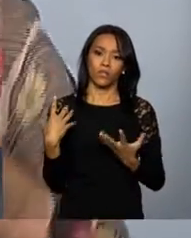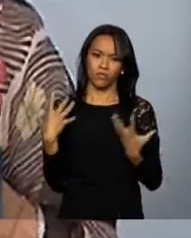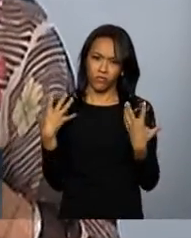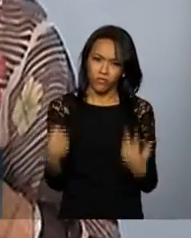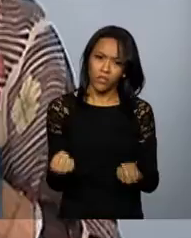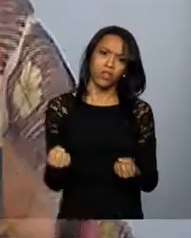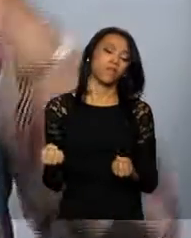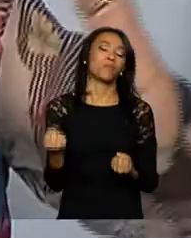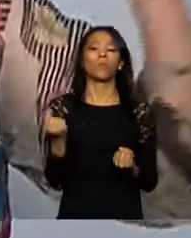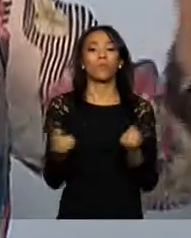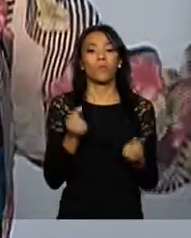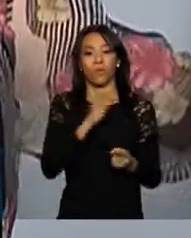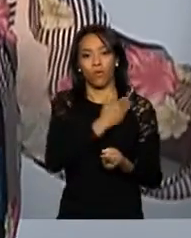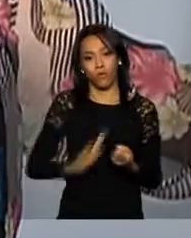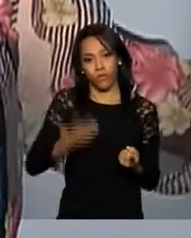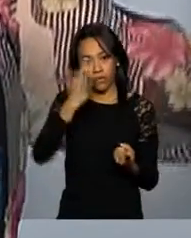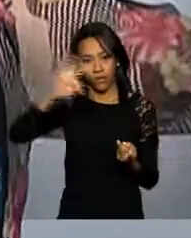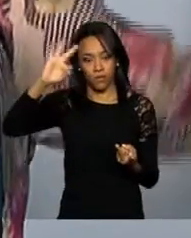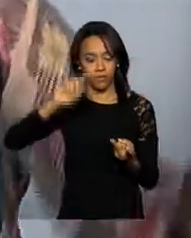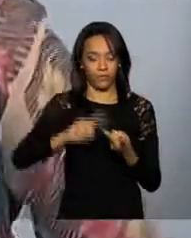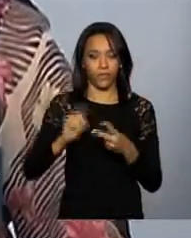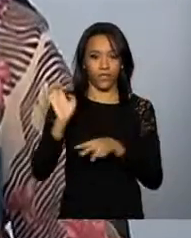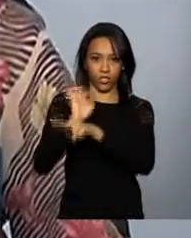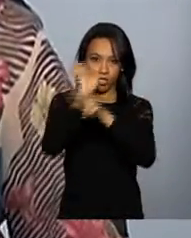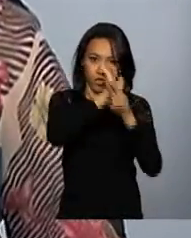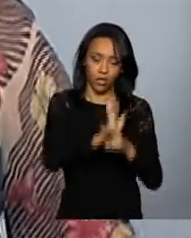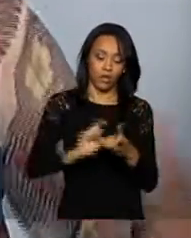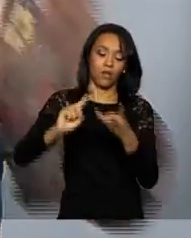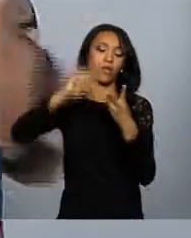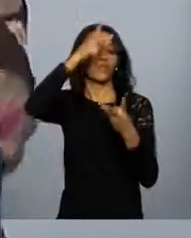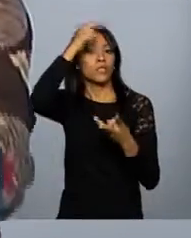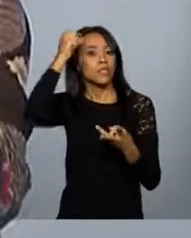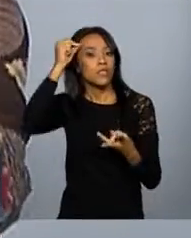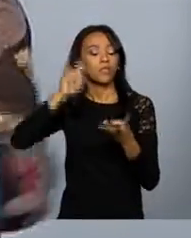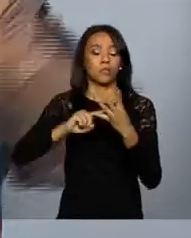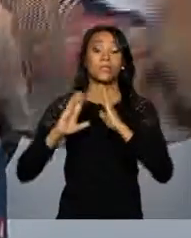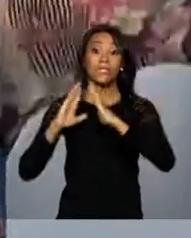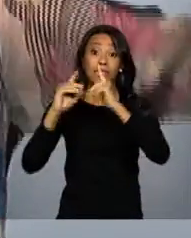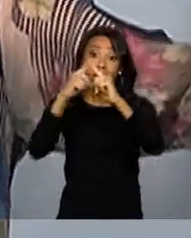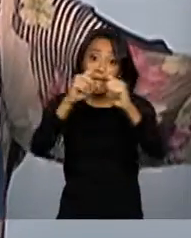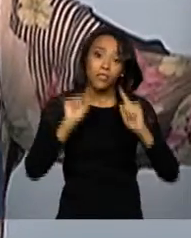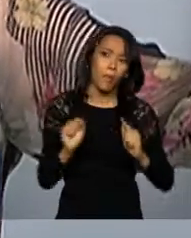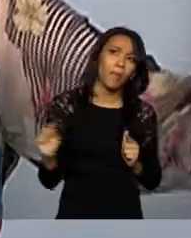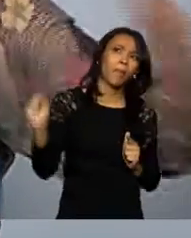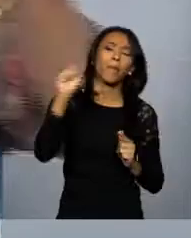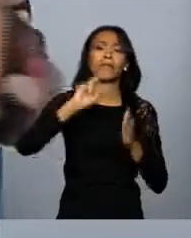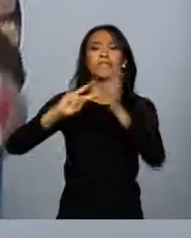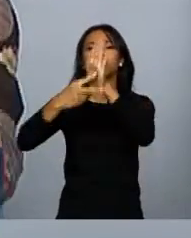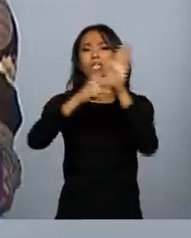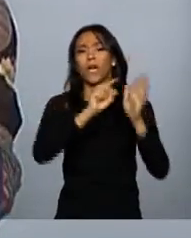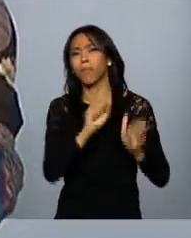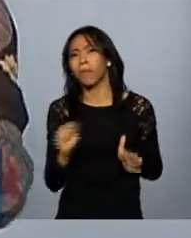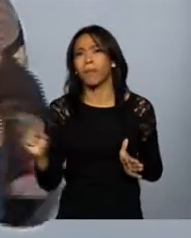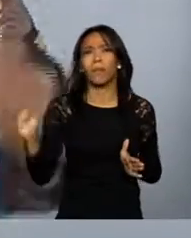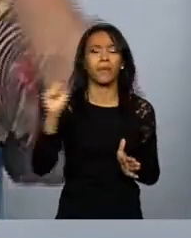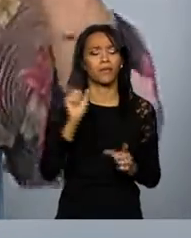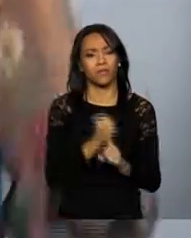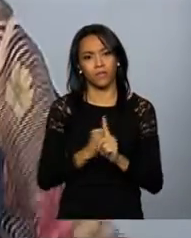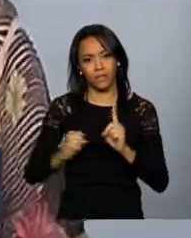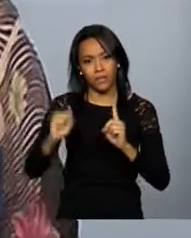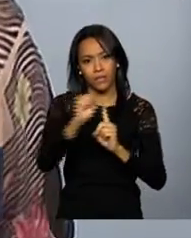o governo federal, governo estadual, os municípios, as igrejas, os sindicatos, a